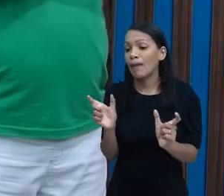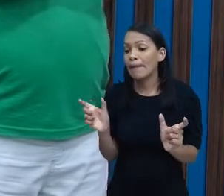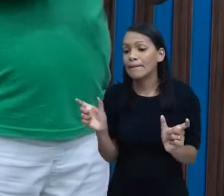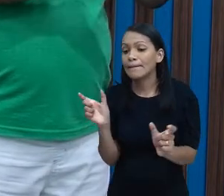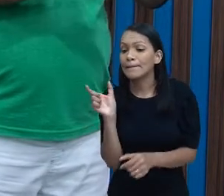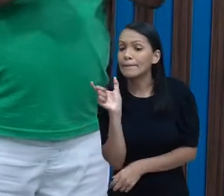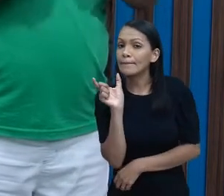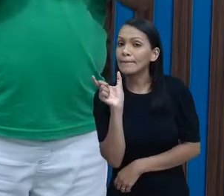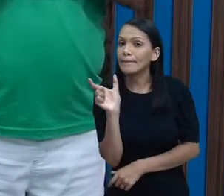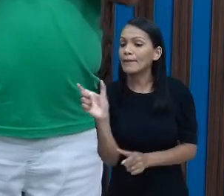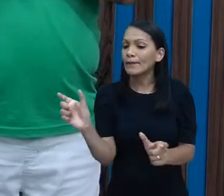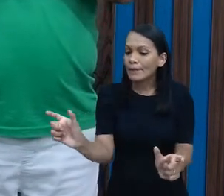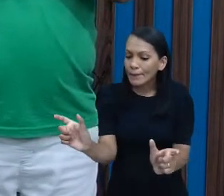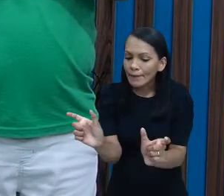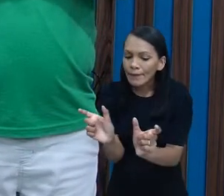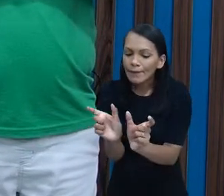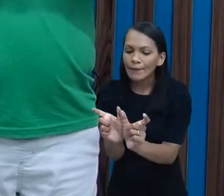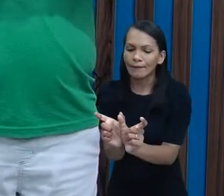que significa